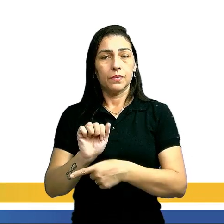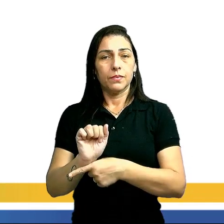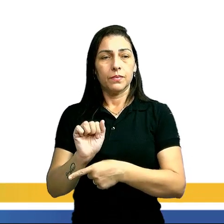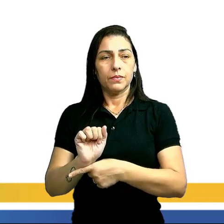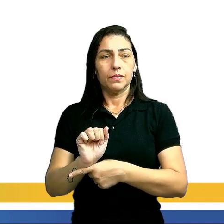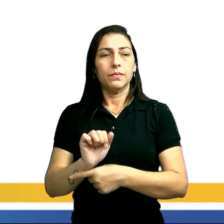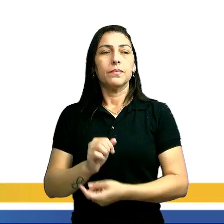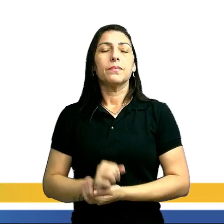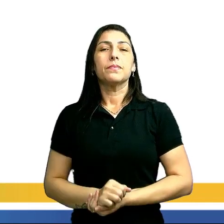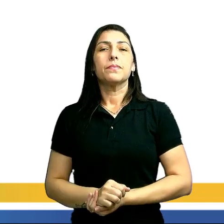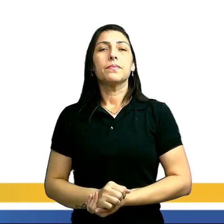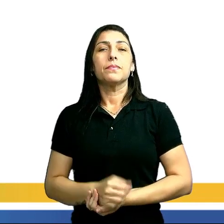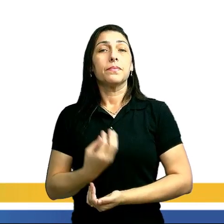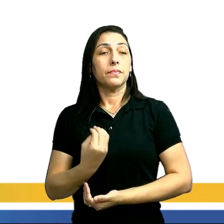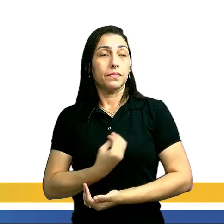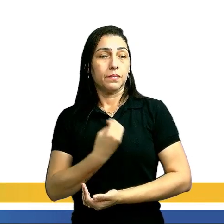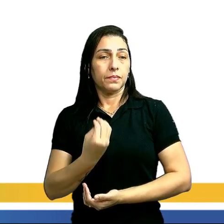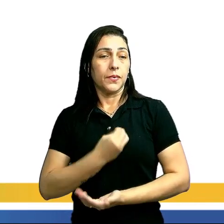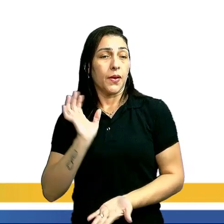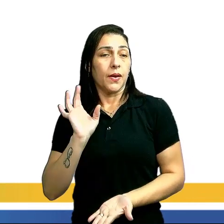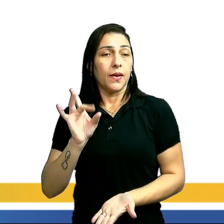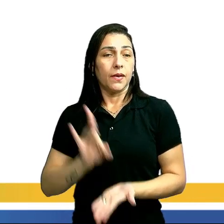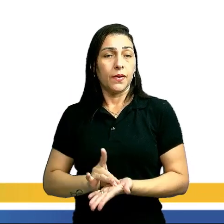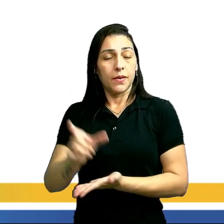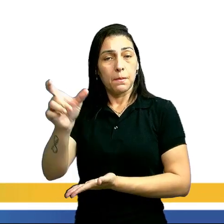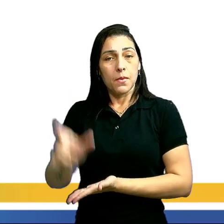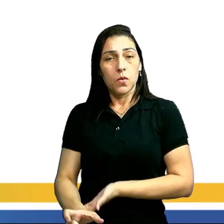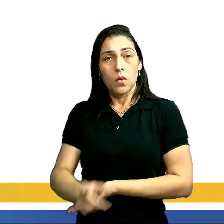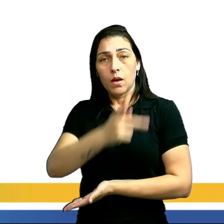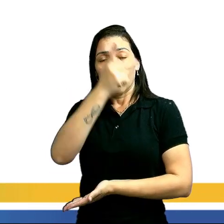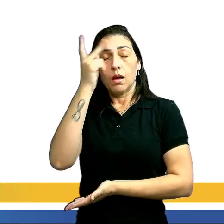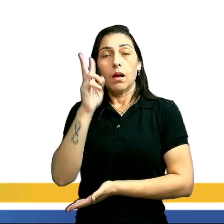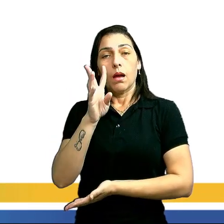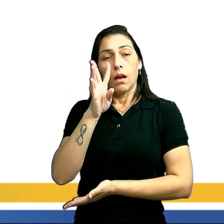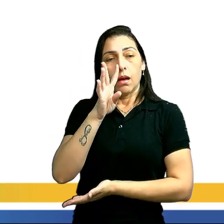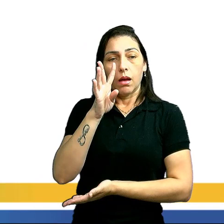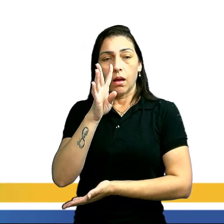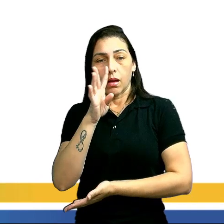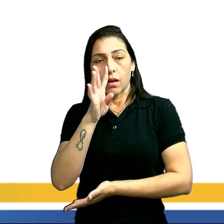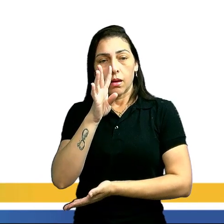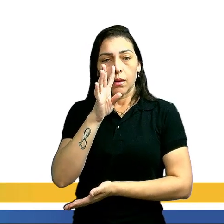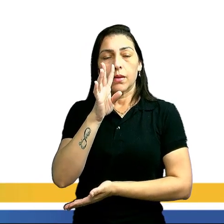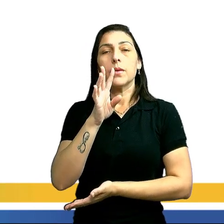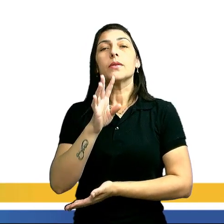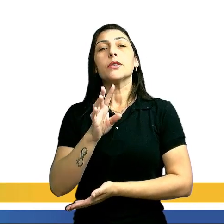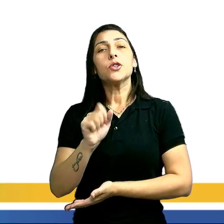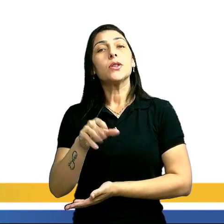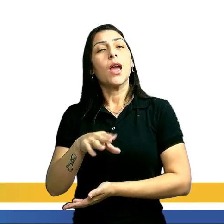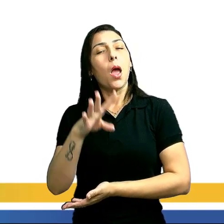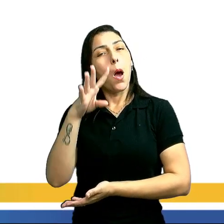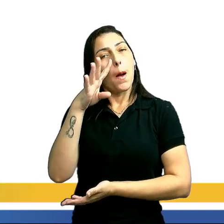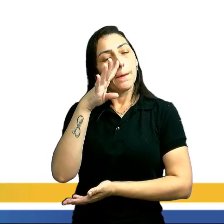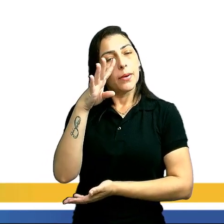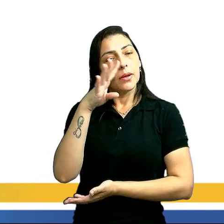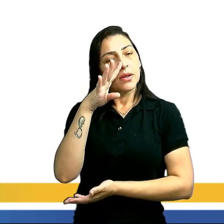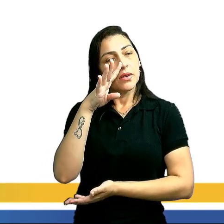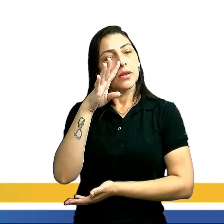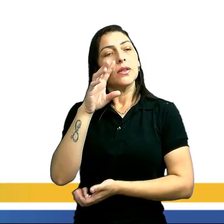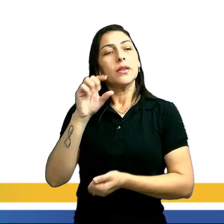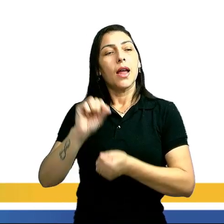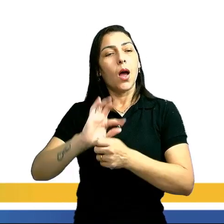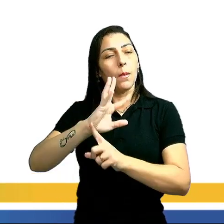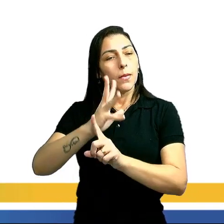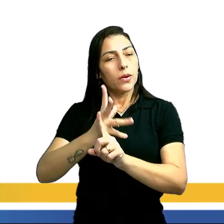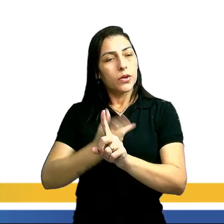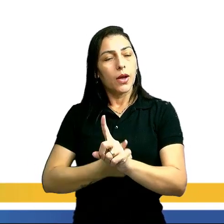a letra A, participação efetiva do espectador, portanto, de quem observa, na obra de